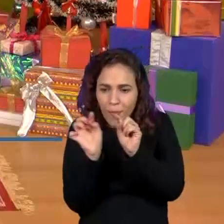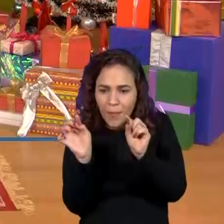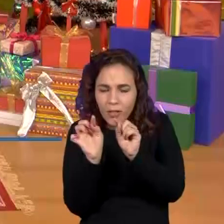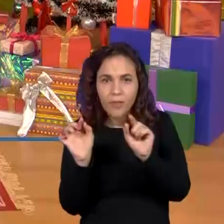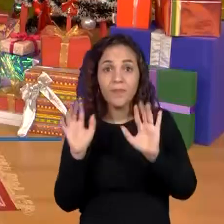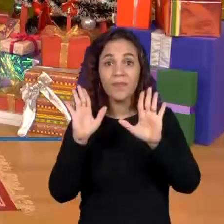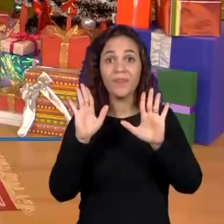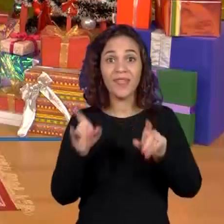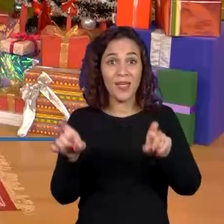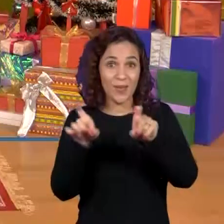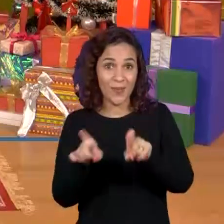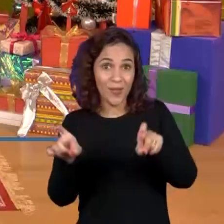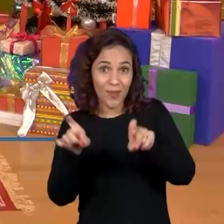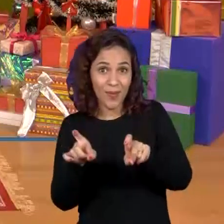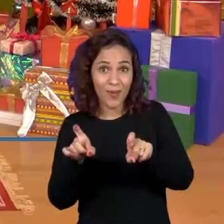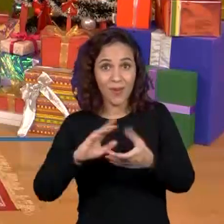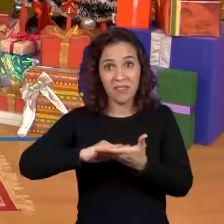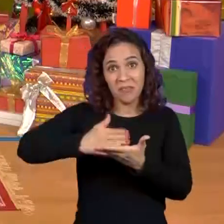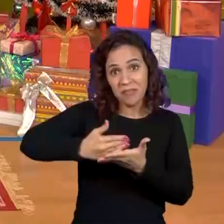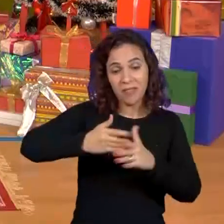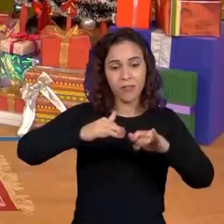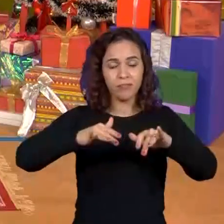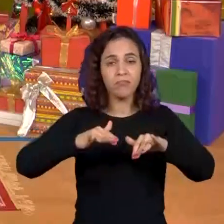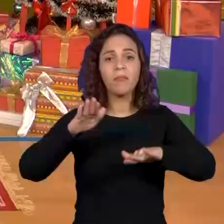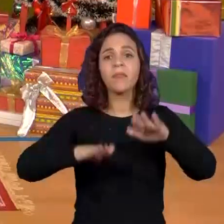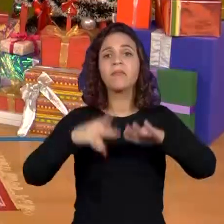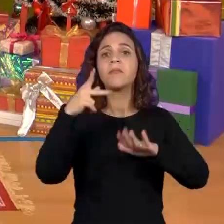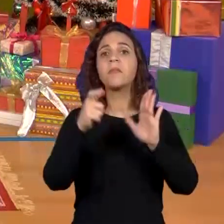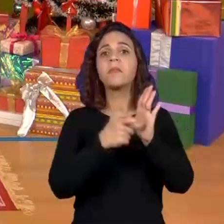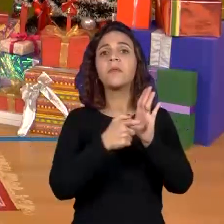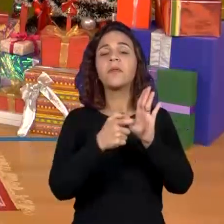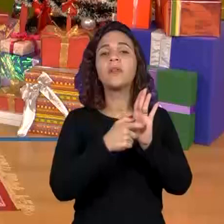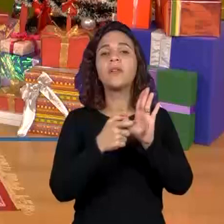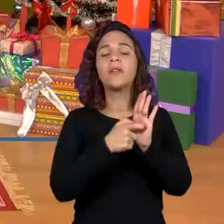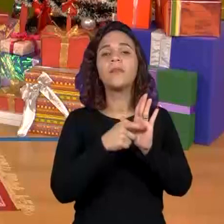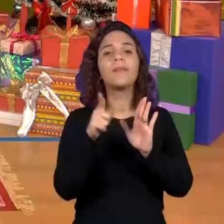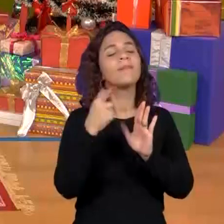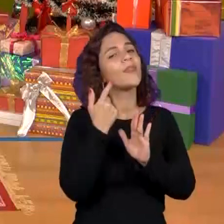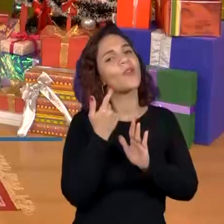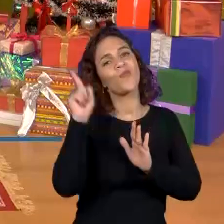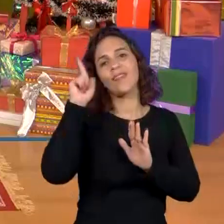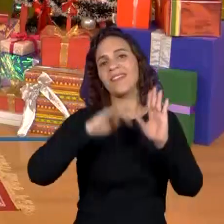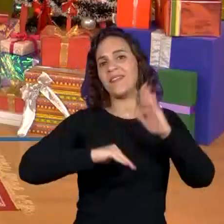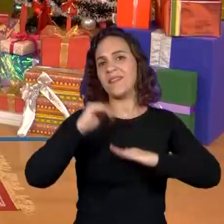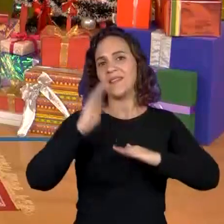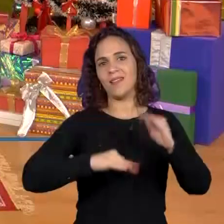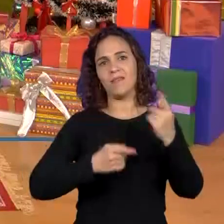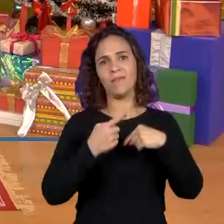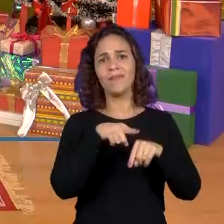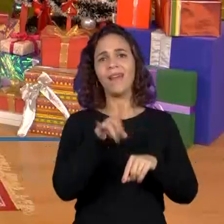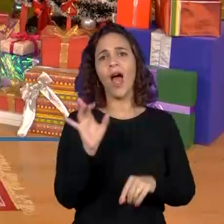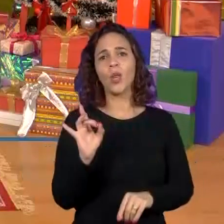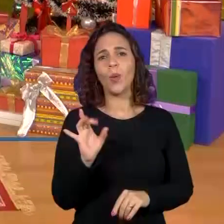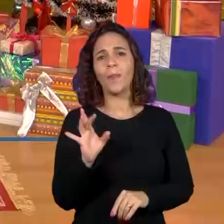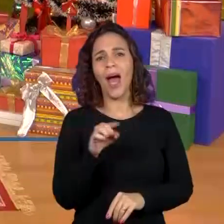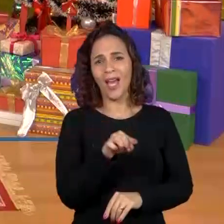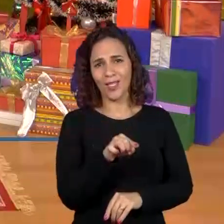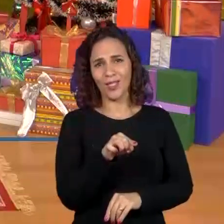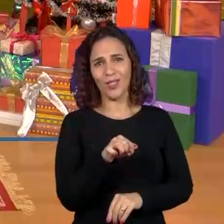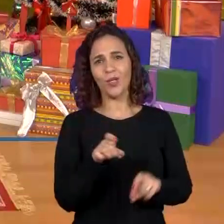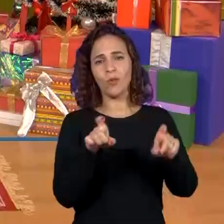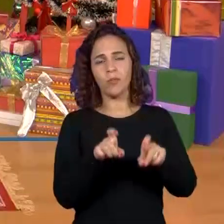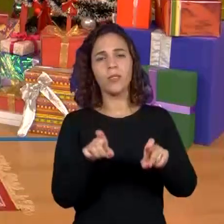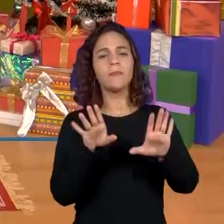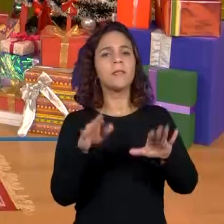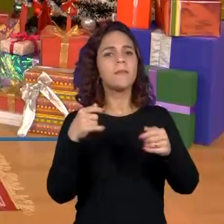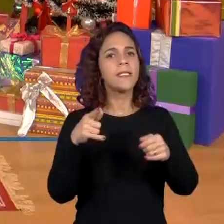no computador, dependendo do programa que você usa, tem que ter outras habilidades aí. Ele é mais automático, mas